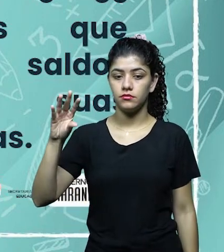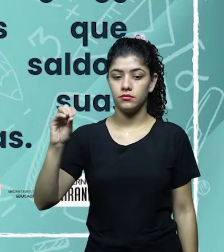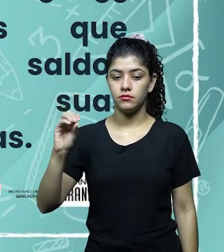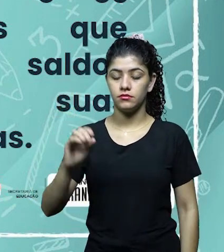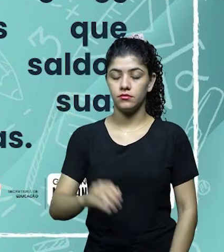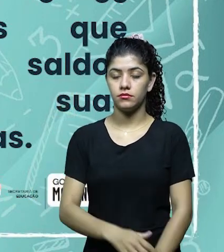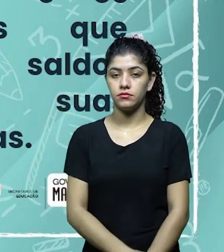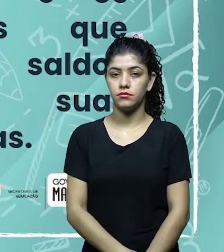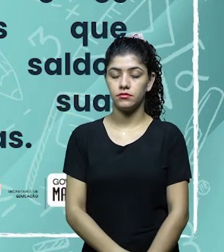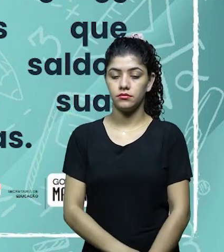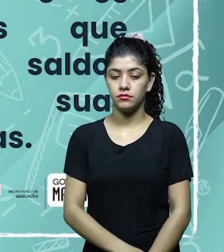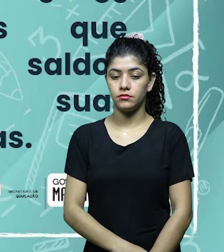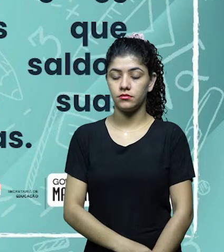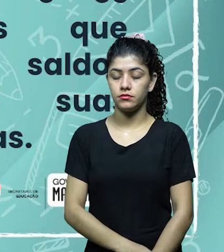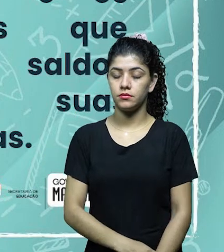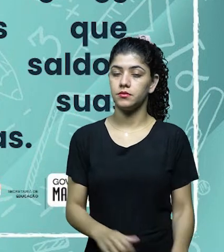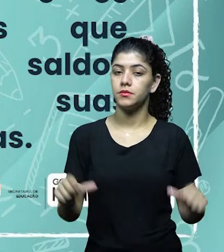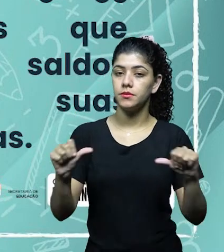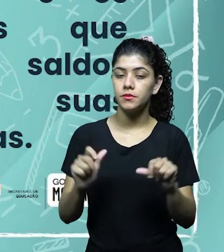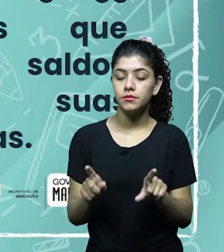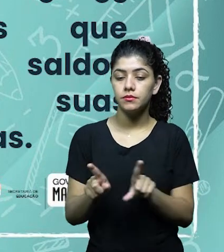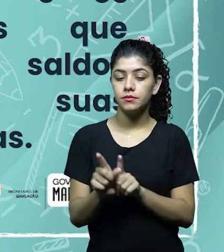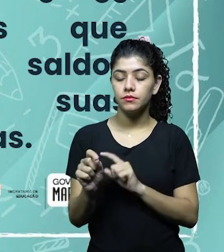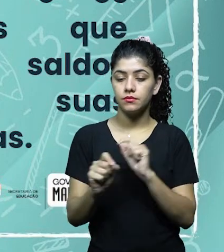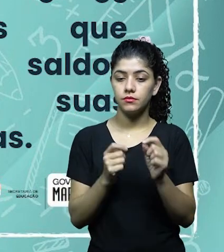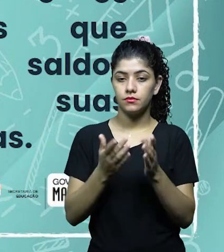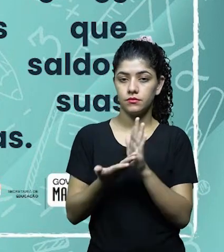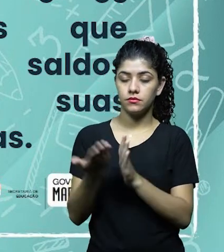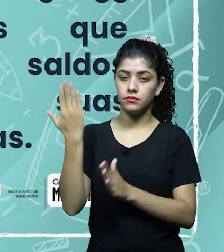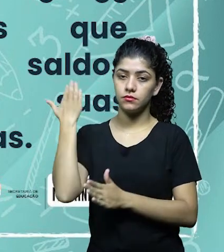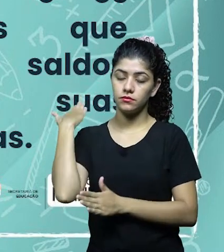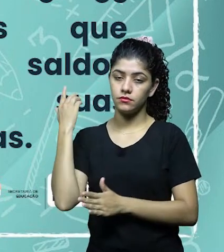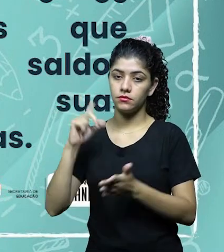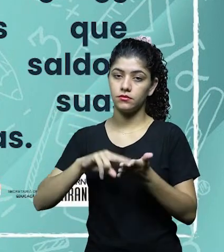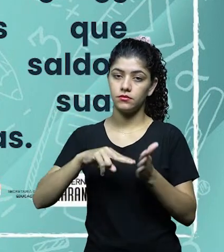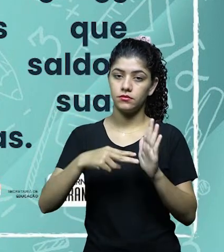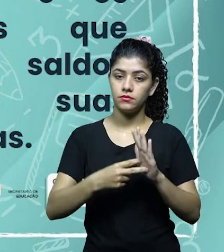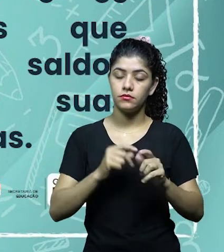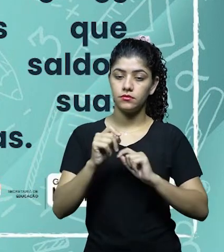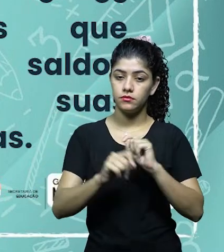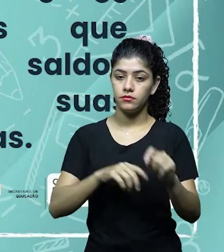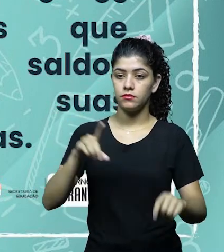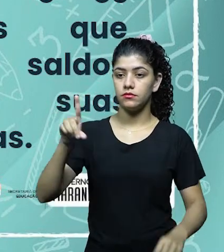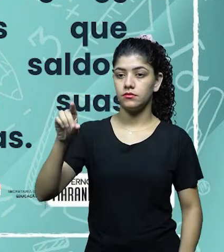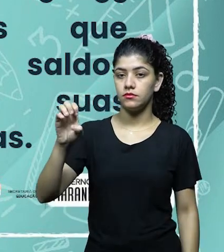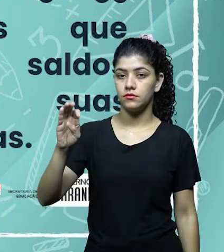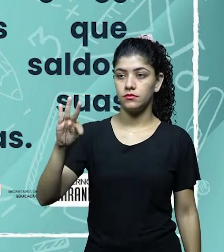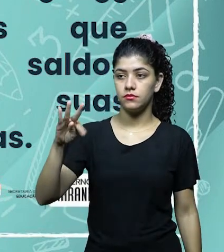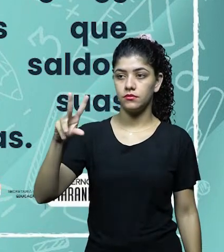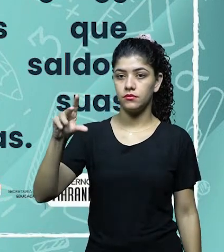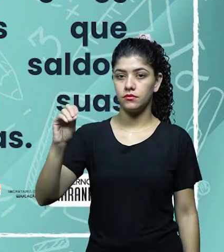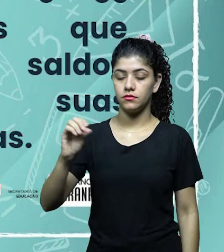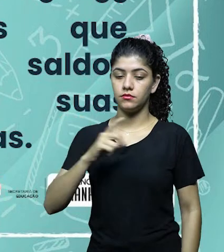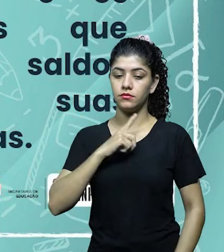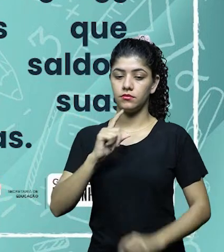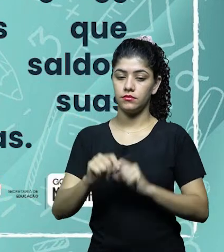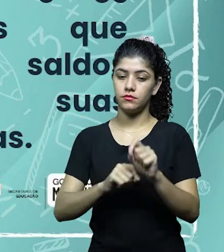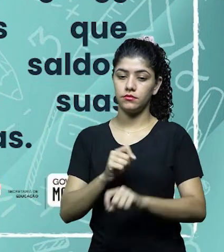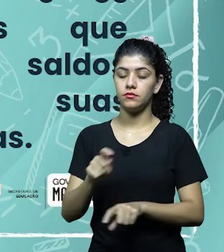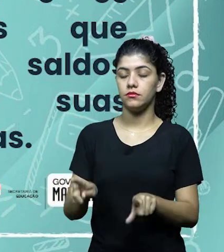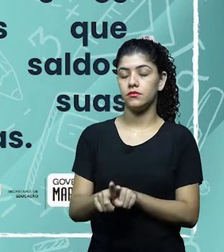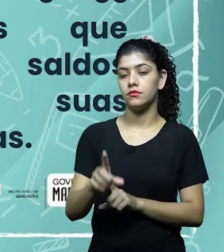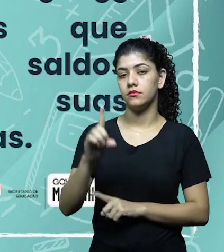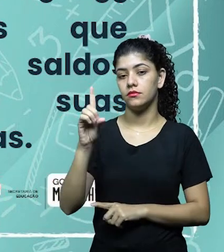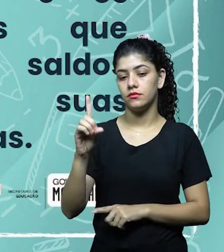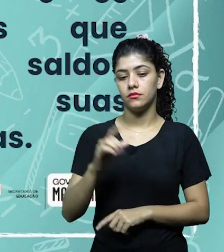um saldo credor, beleza? Saldos negativos, aqui ó, saldo anterior, significam o quê? Os débitos. Então aqui poderia ter um